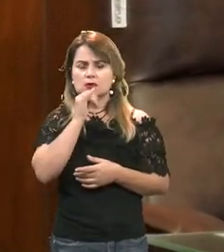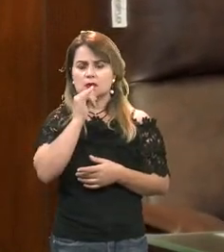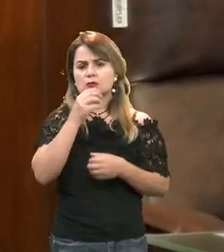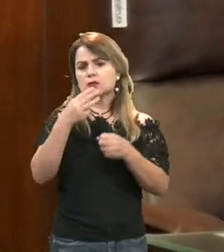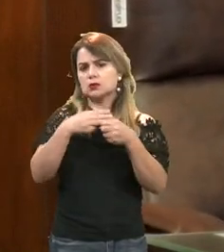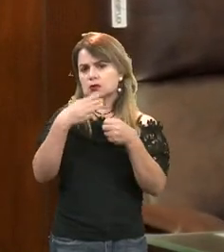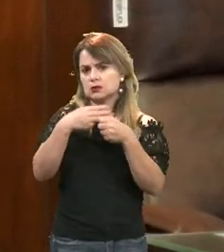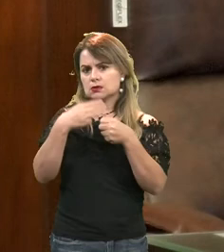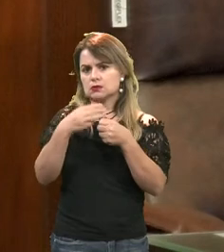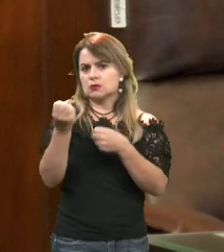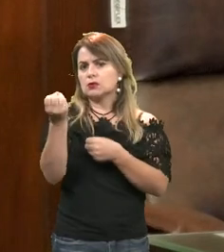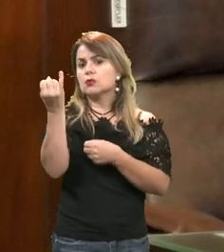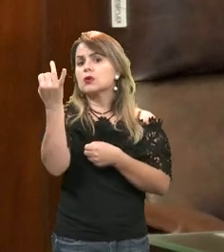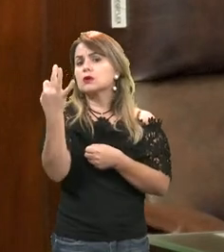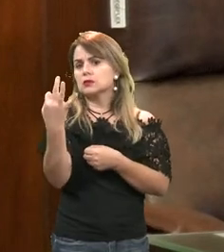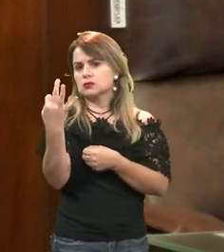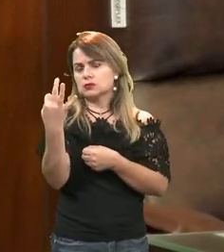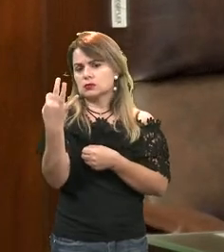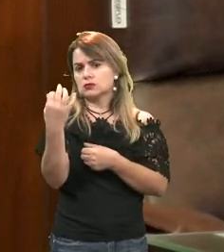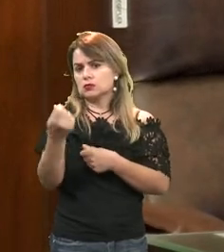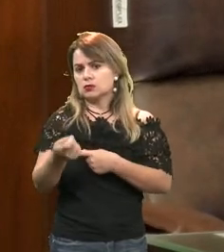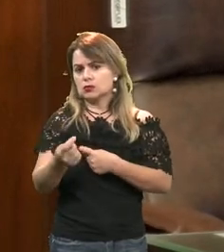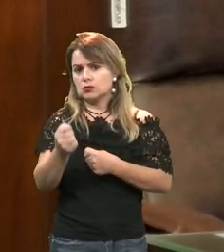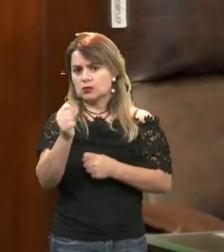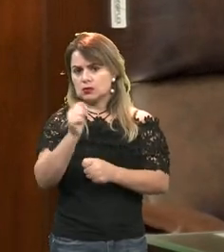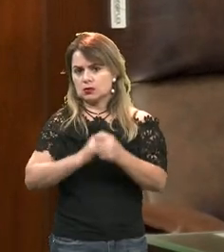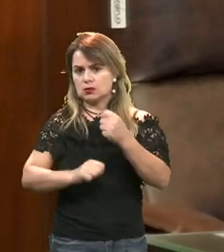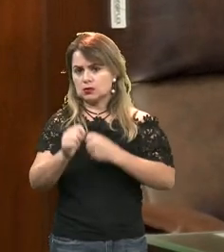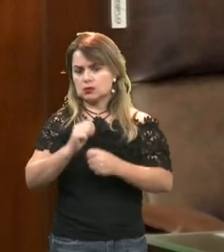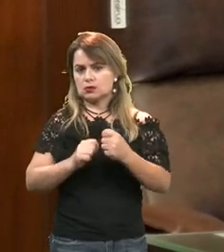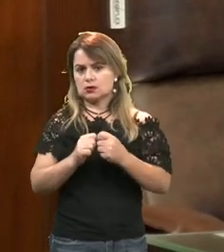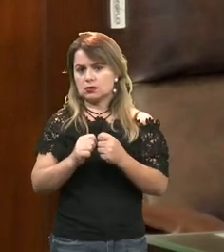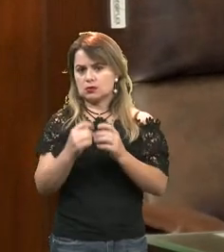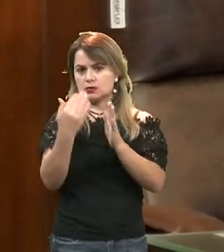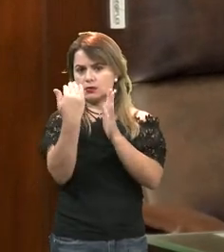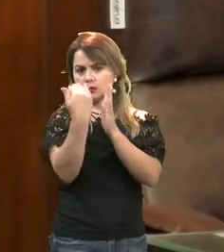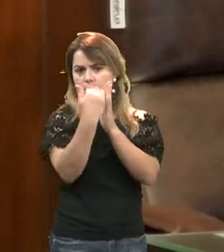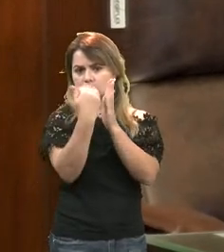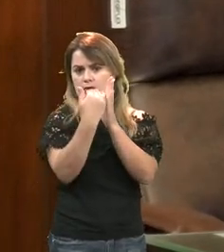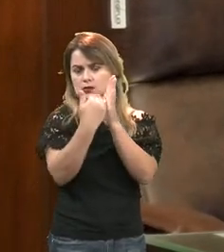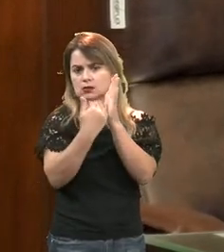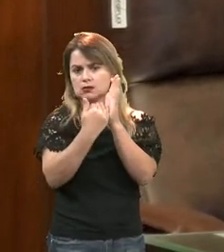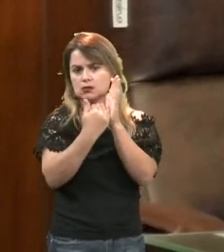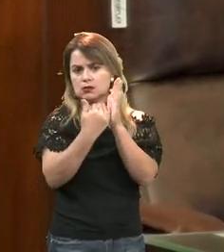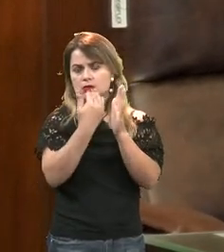município poderia economizar com um programa público onde